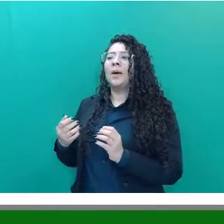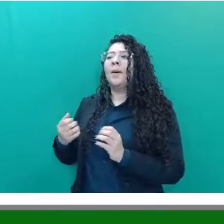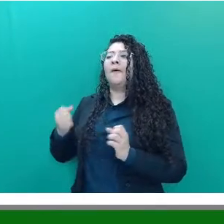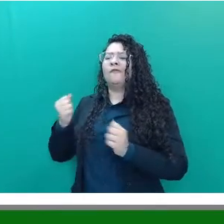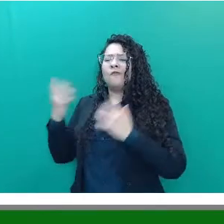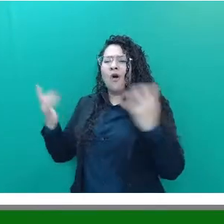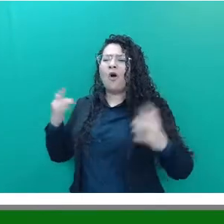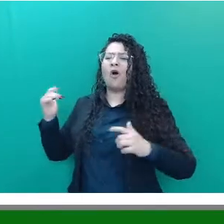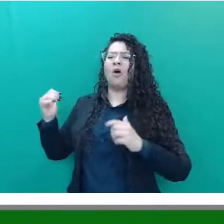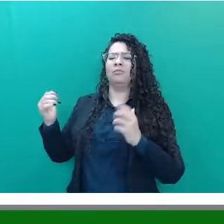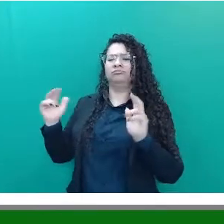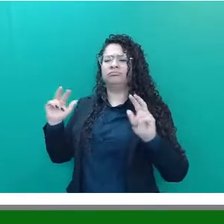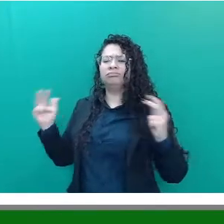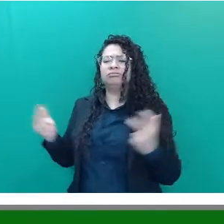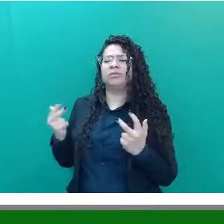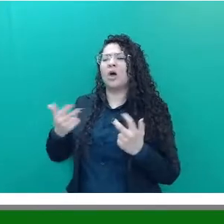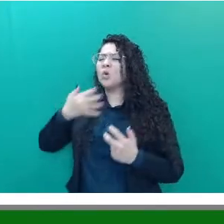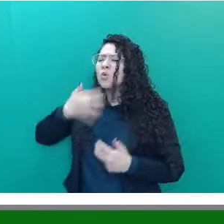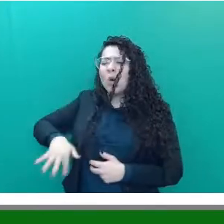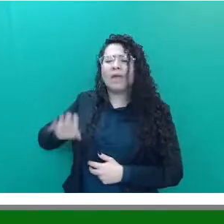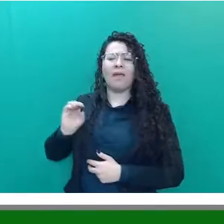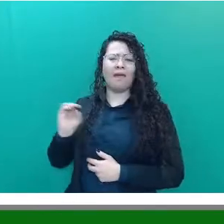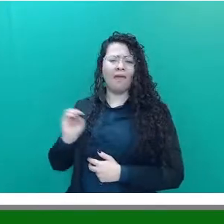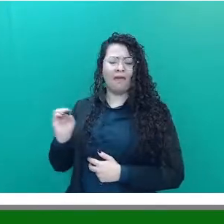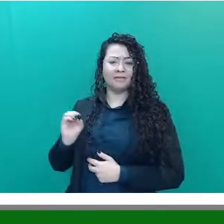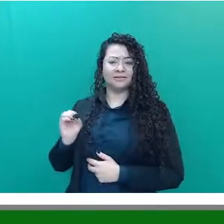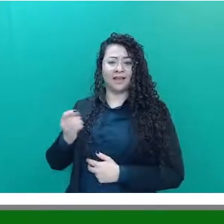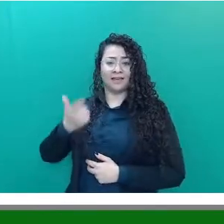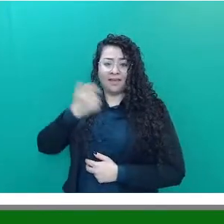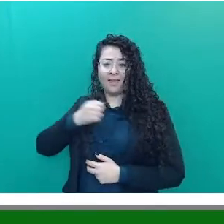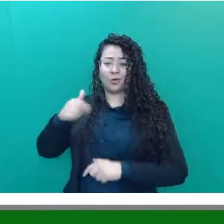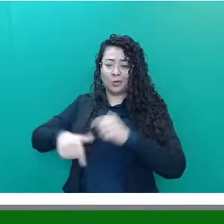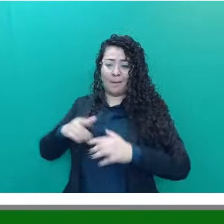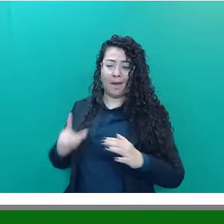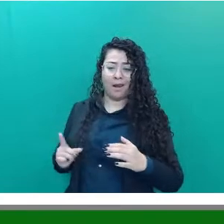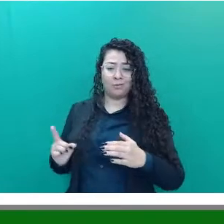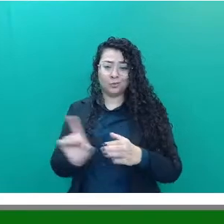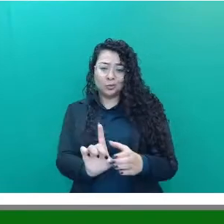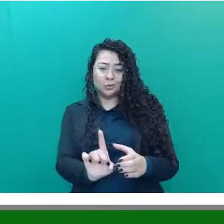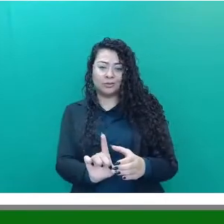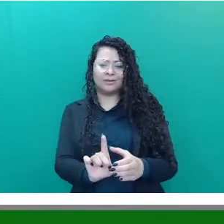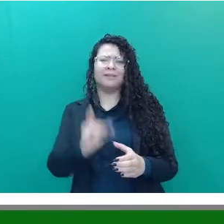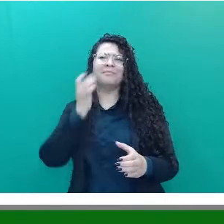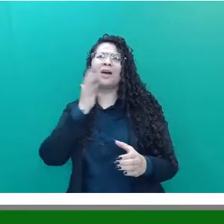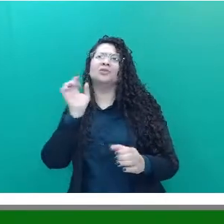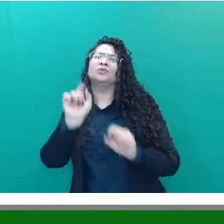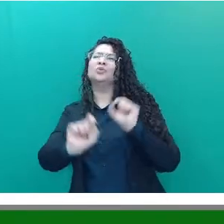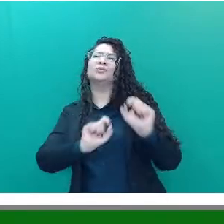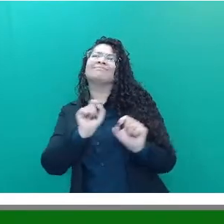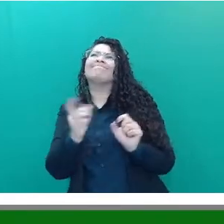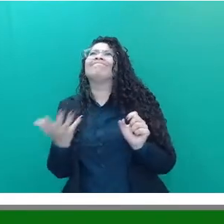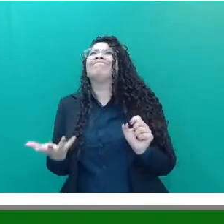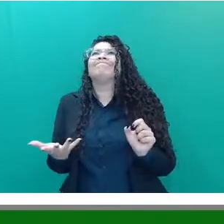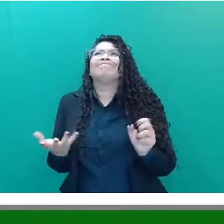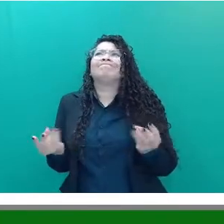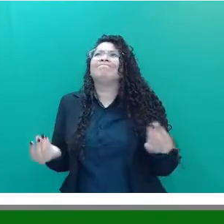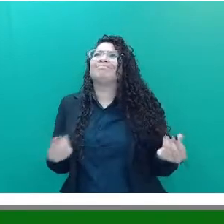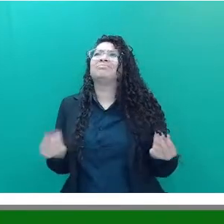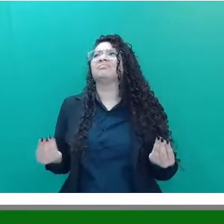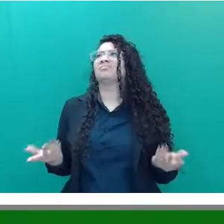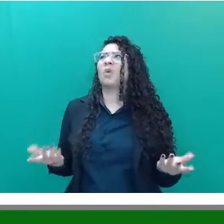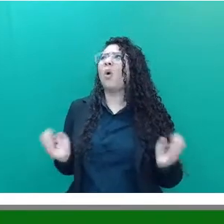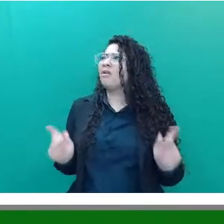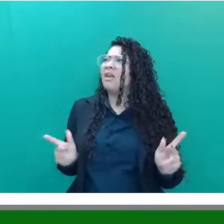de graduação, não está dentro dessa estrutura, fica pensando assim, puxa, mas então, e como é que muda então o curso? Se